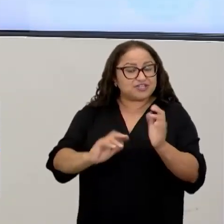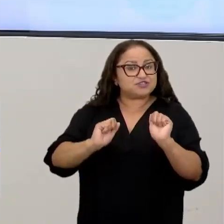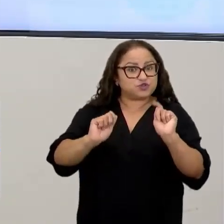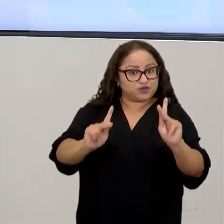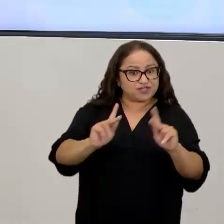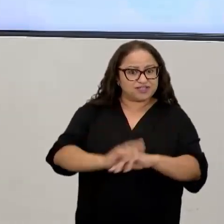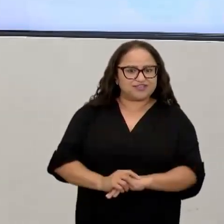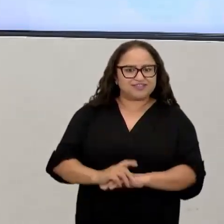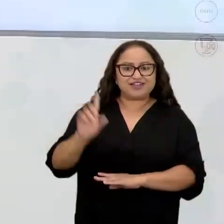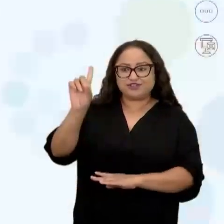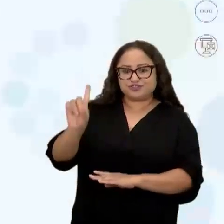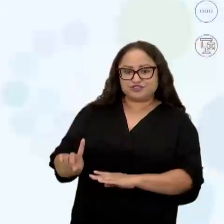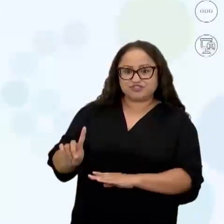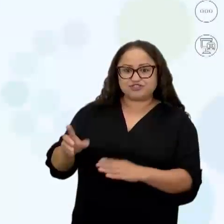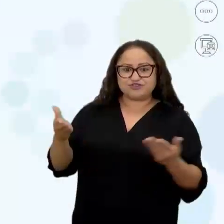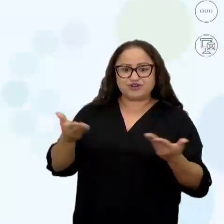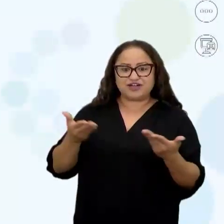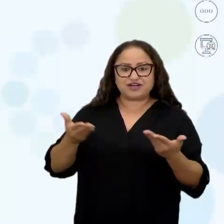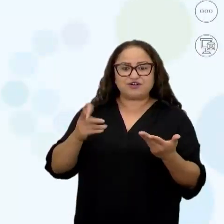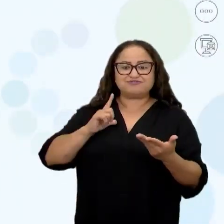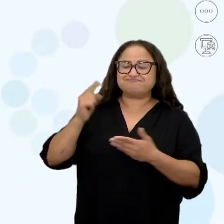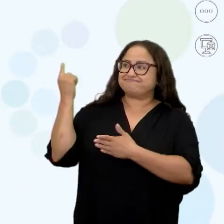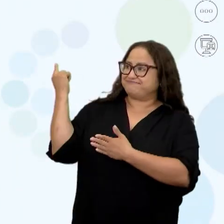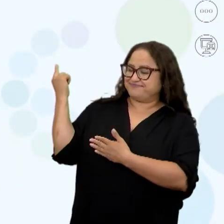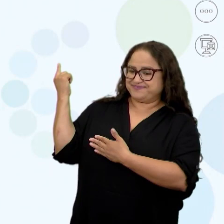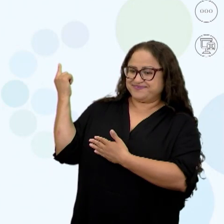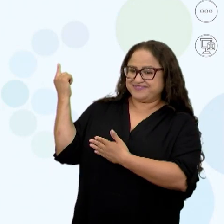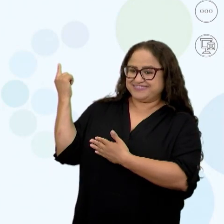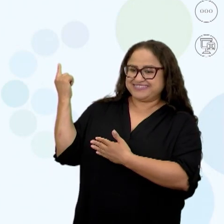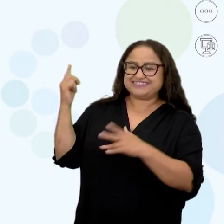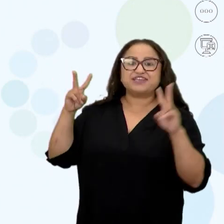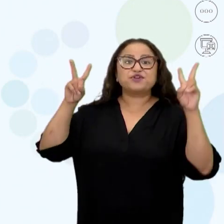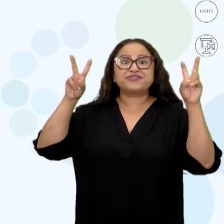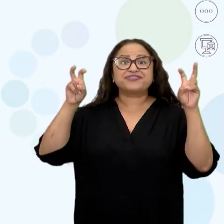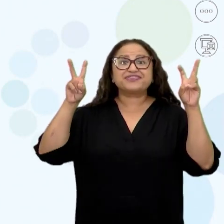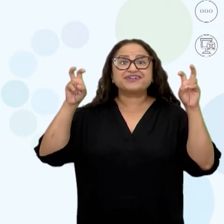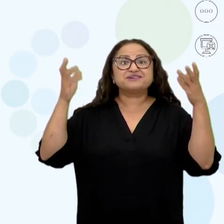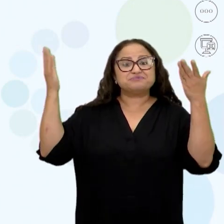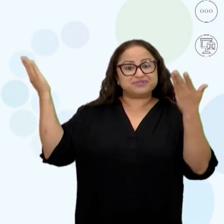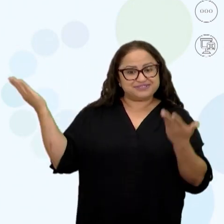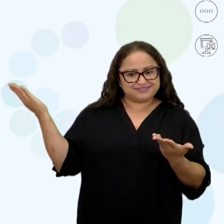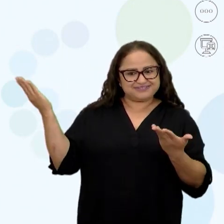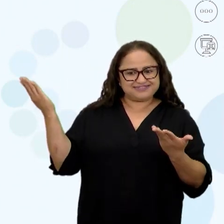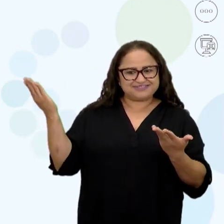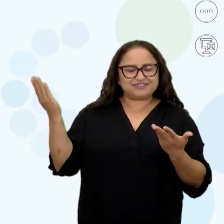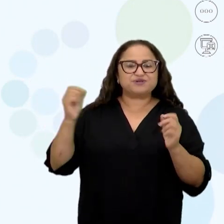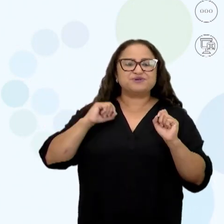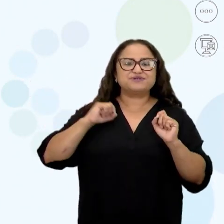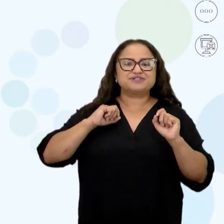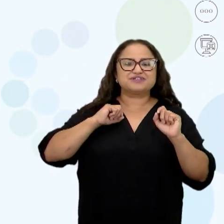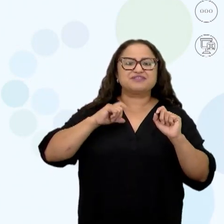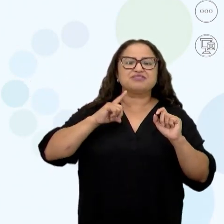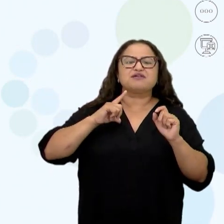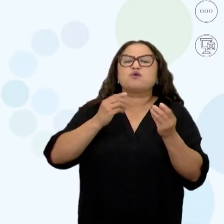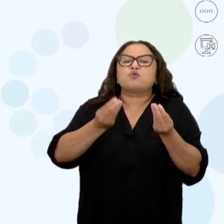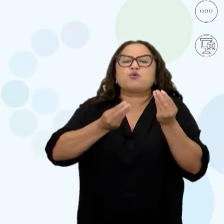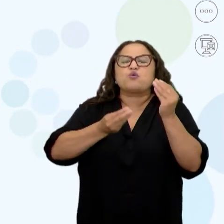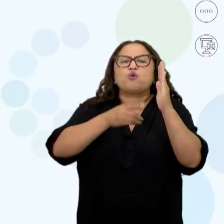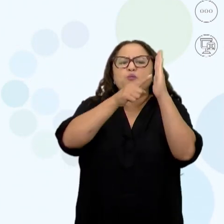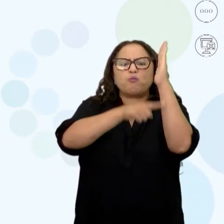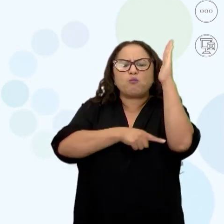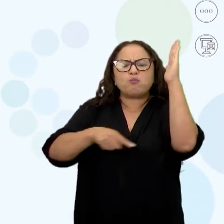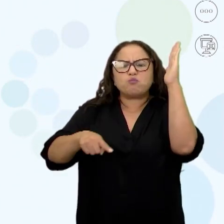certo nosso diretor vai colocar aqui para gente a nossa telinha aqui ó pra gente ver do que que a gente vai falar hoje gráfico da função quadrática